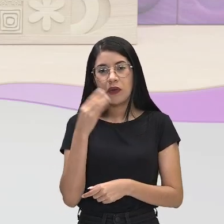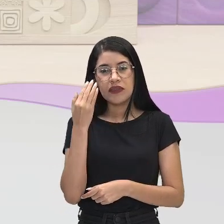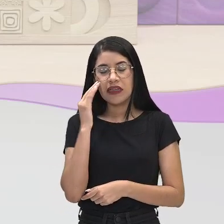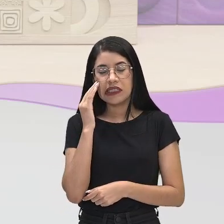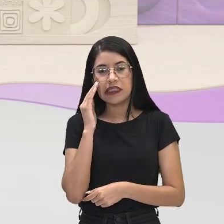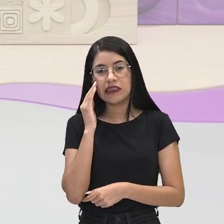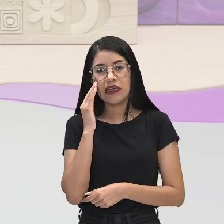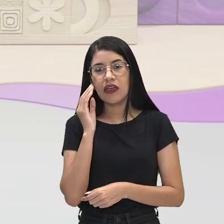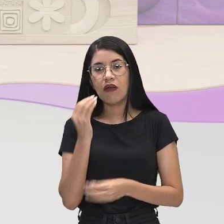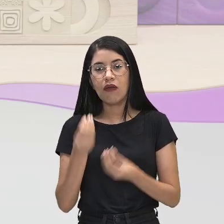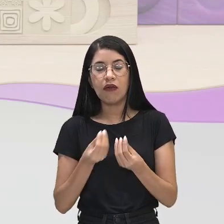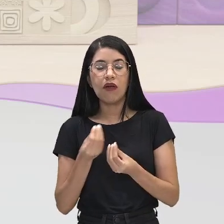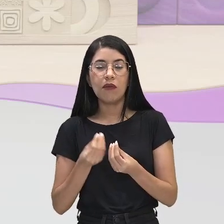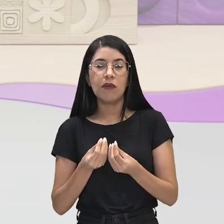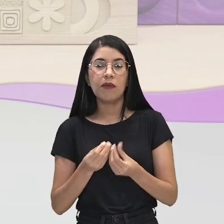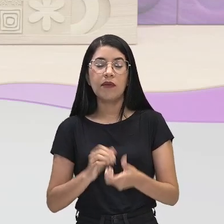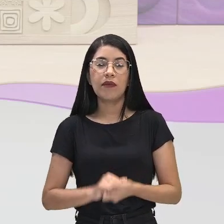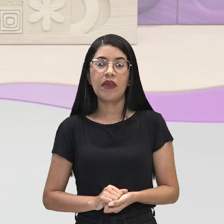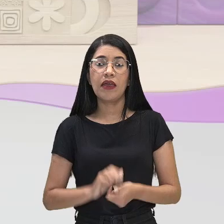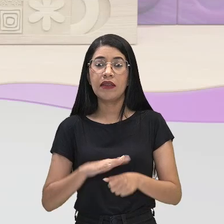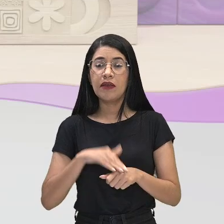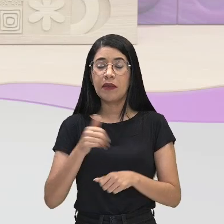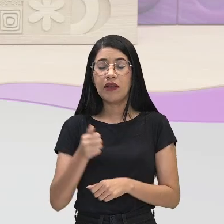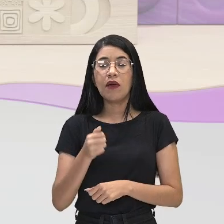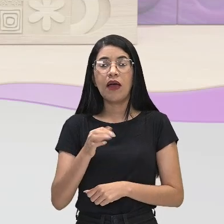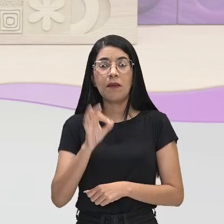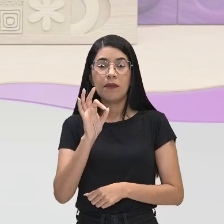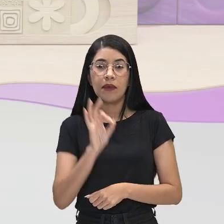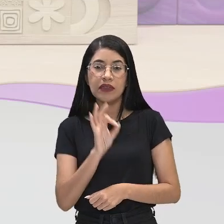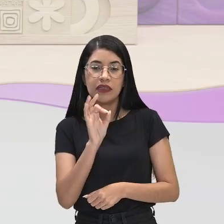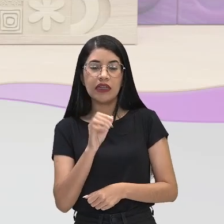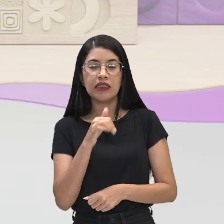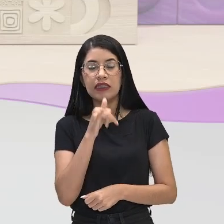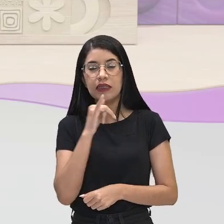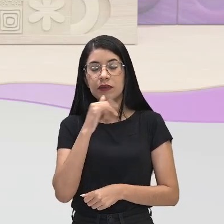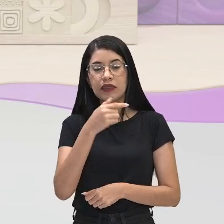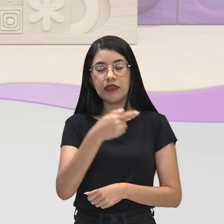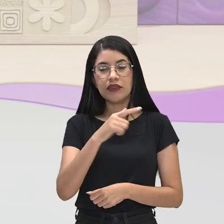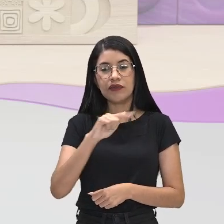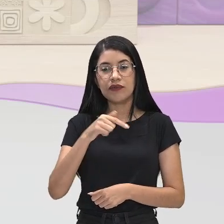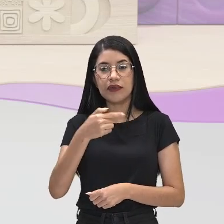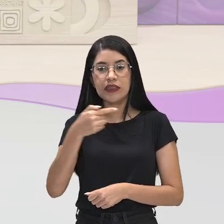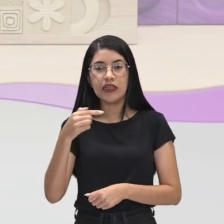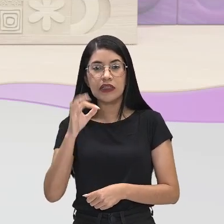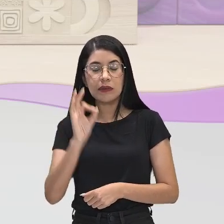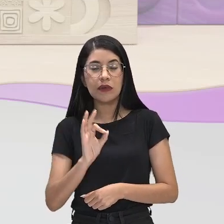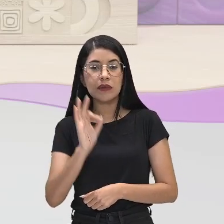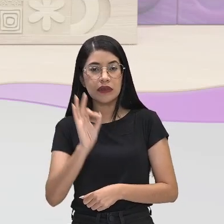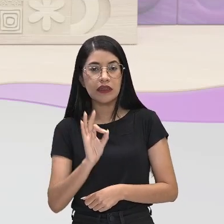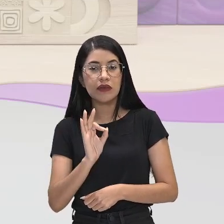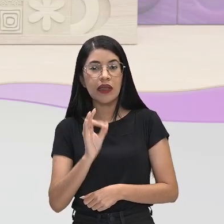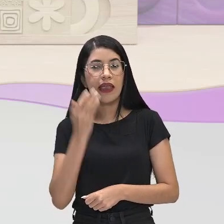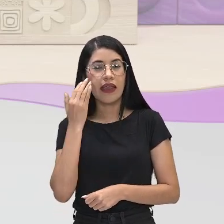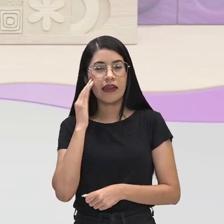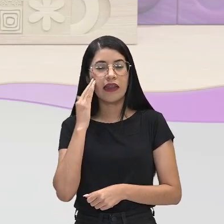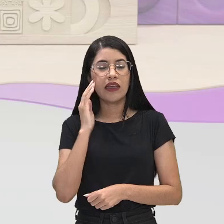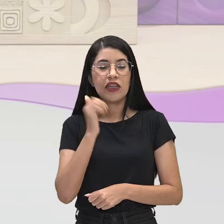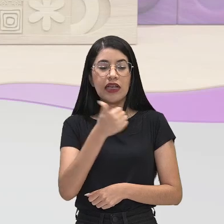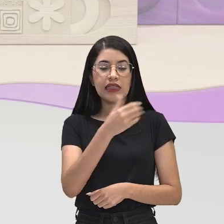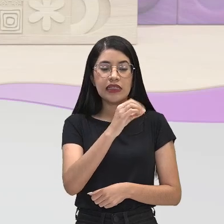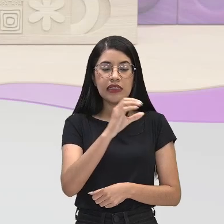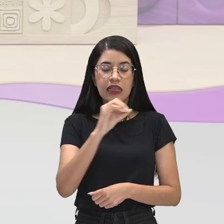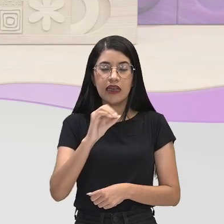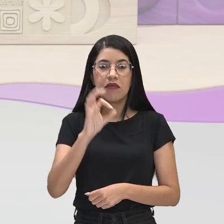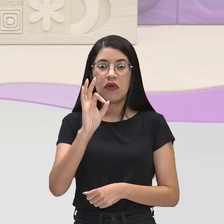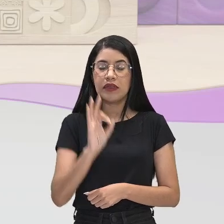falar a probabilidade é 7,7%. Né? Porque aí a gente já tem uma ideia de um todo, que é 100%. Desse 100%,